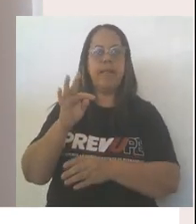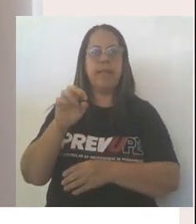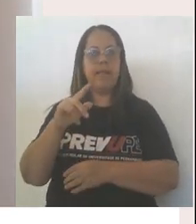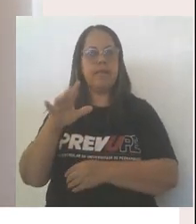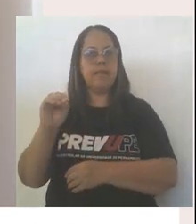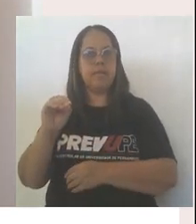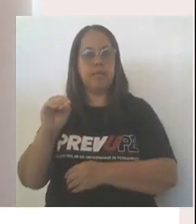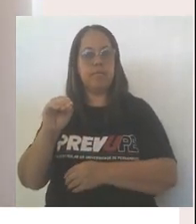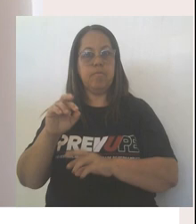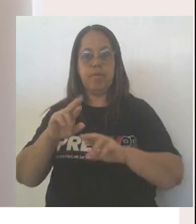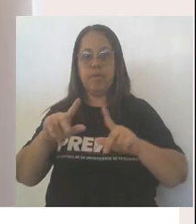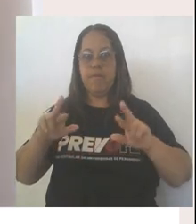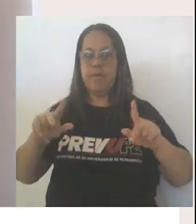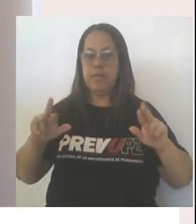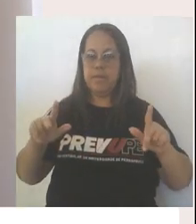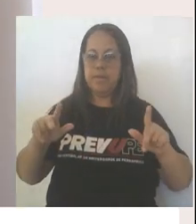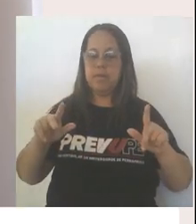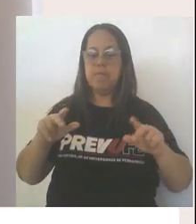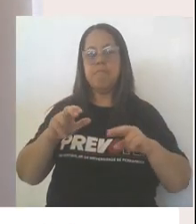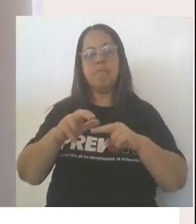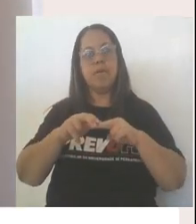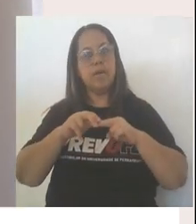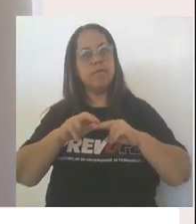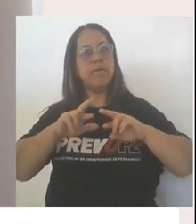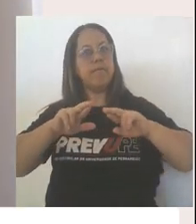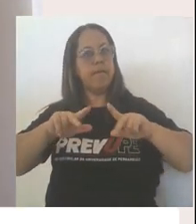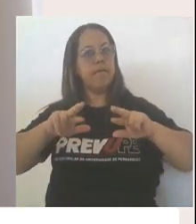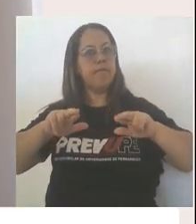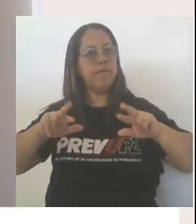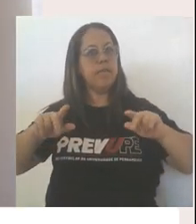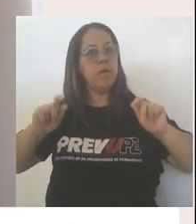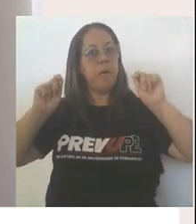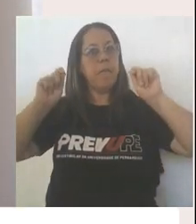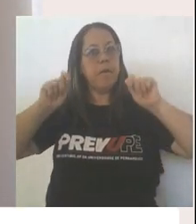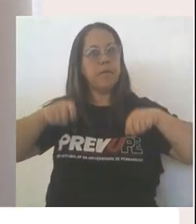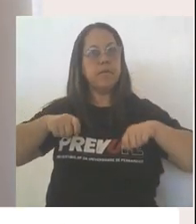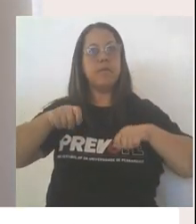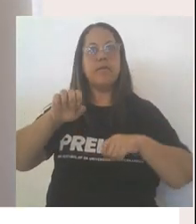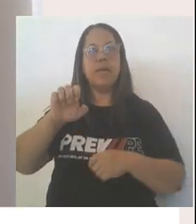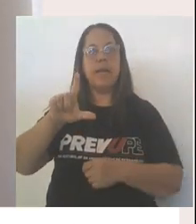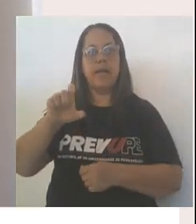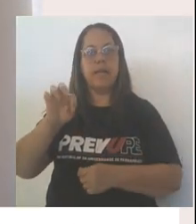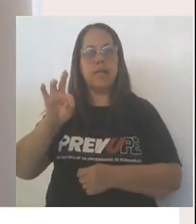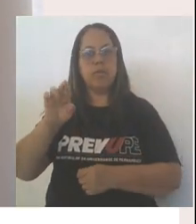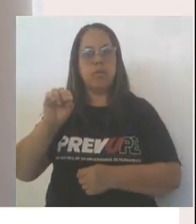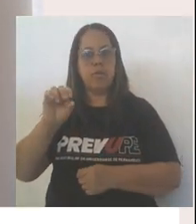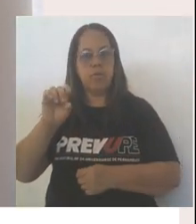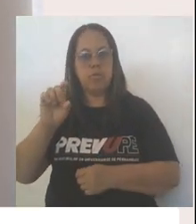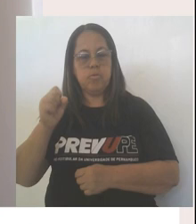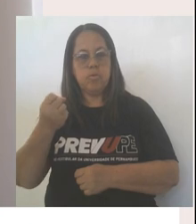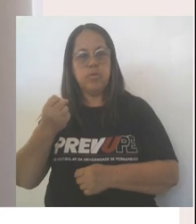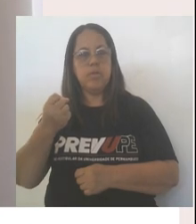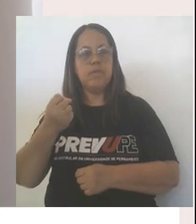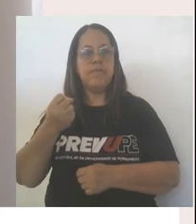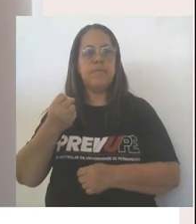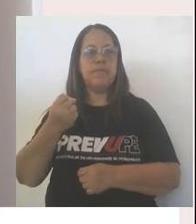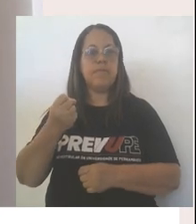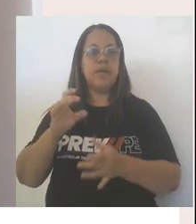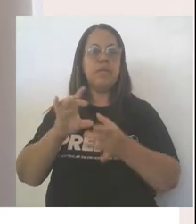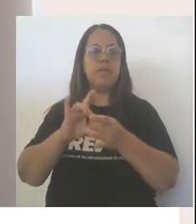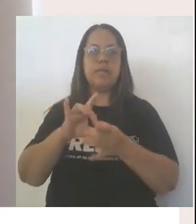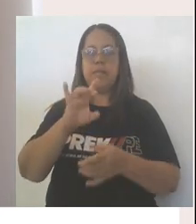em uma célula eletroquímica, devido às diferenças nos potenciais de eletrodo associados a cada par de reações